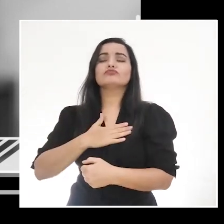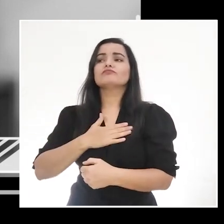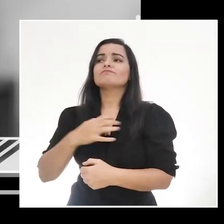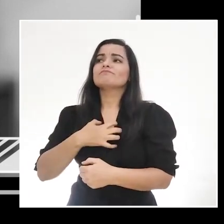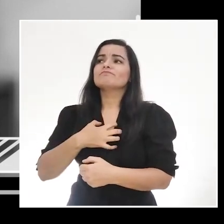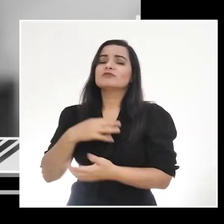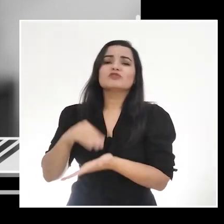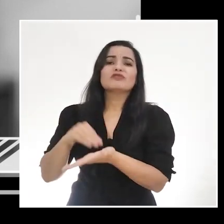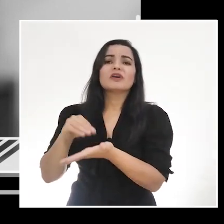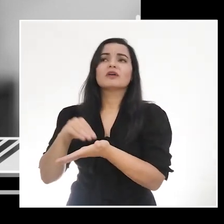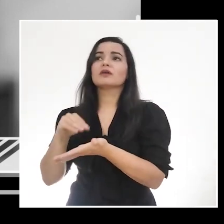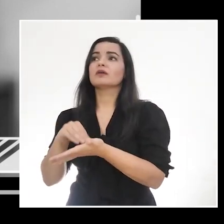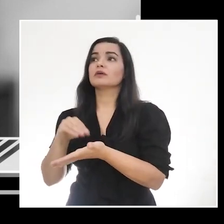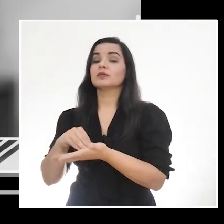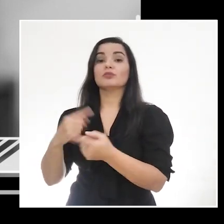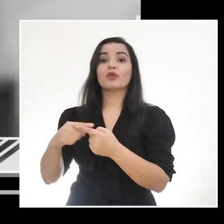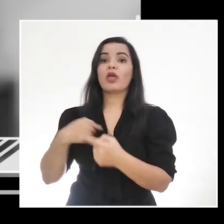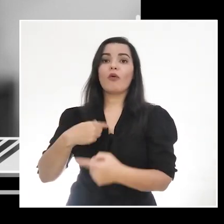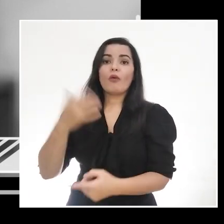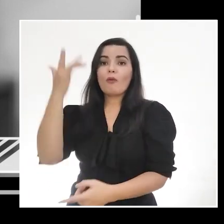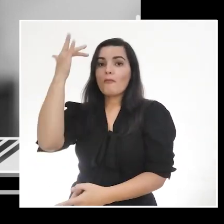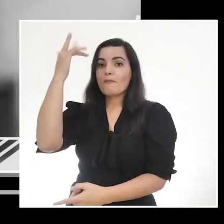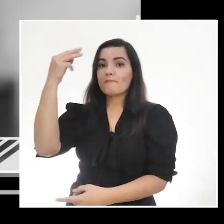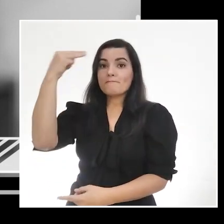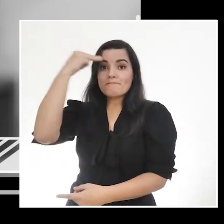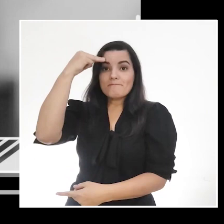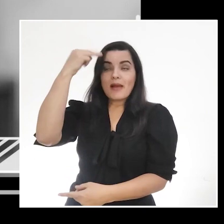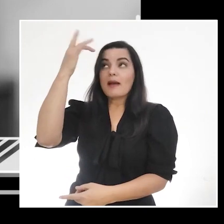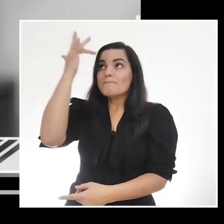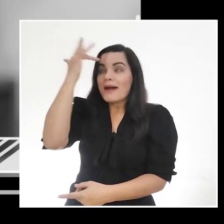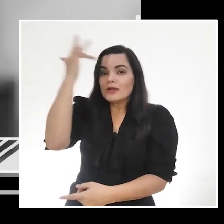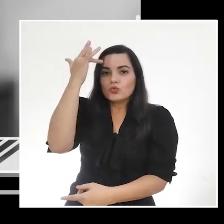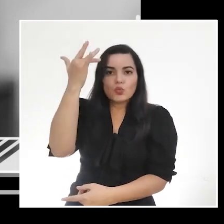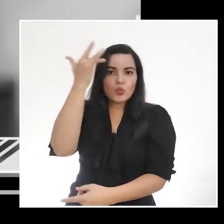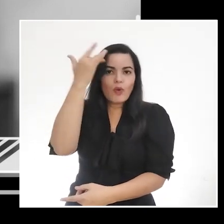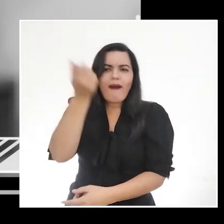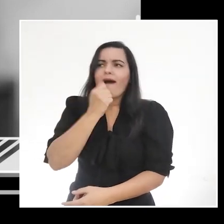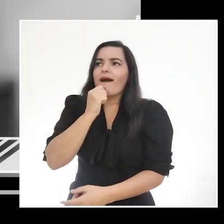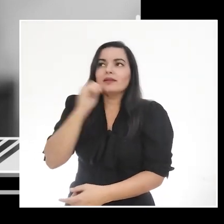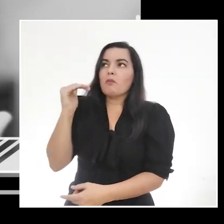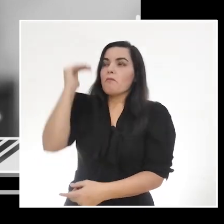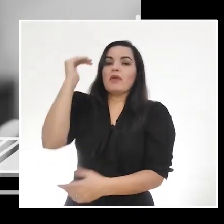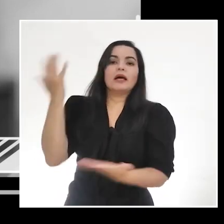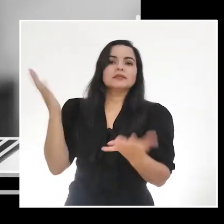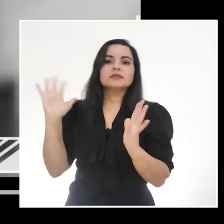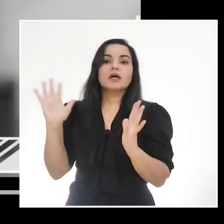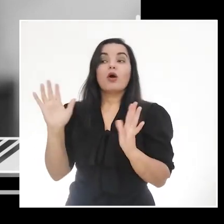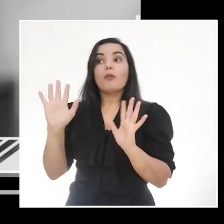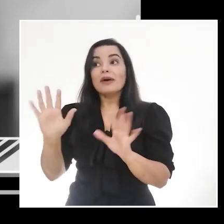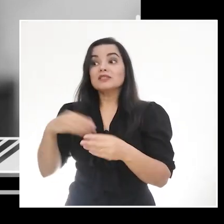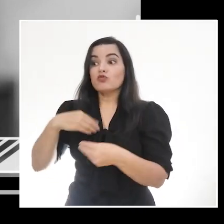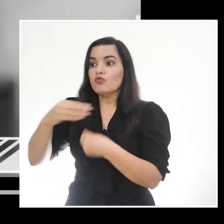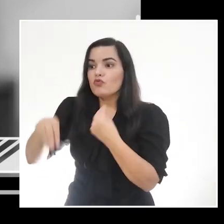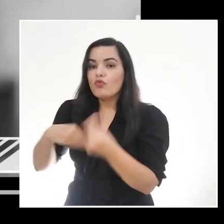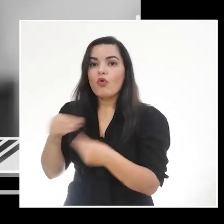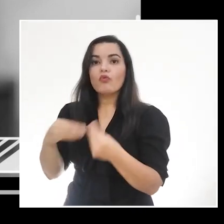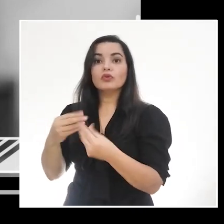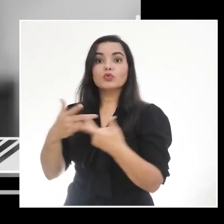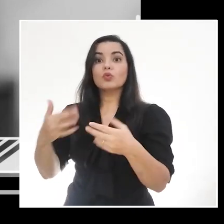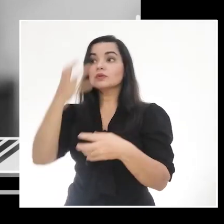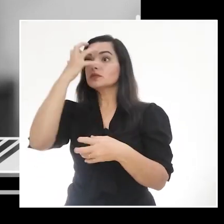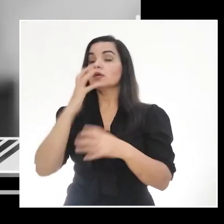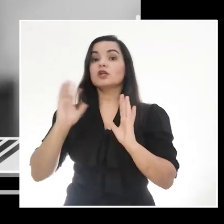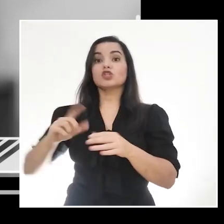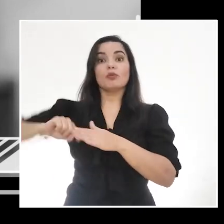vida também, foi alguém que tivesse caminhado mais perto de mim, naquele tempo em que eu não tinha maturidade, mas que já